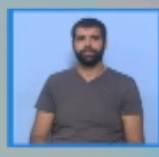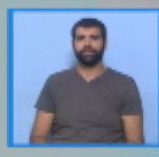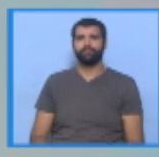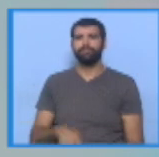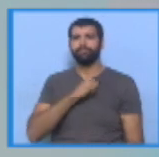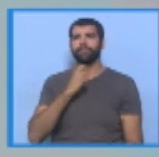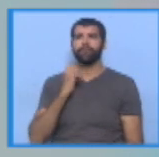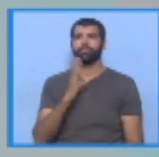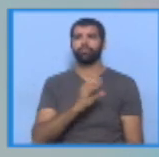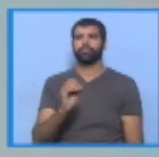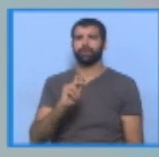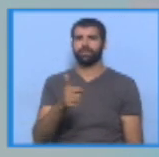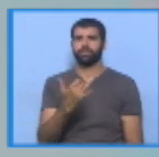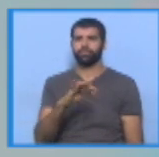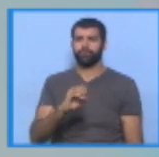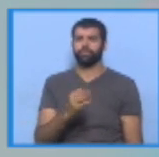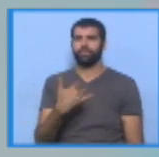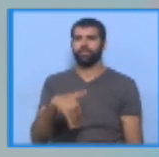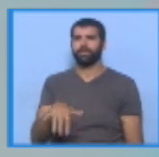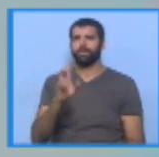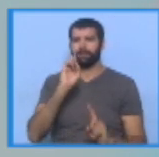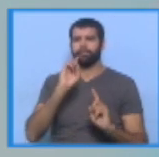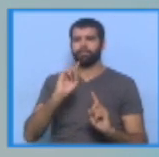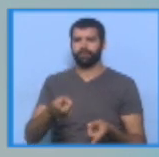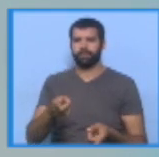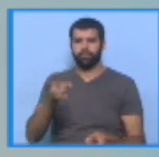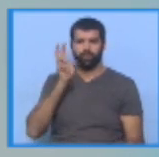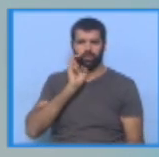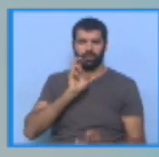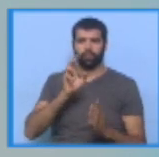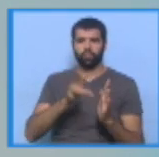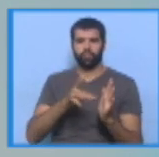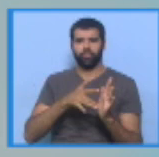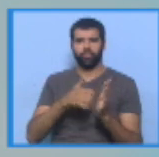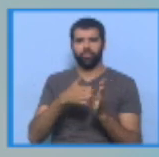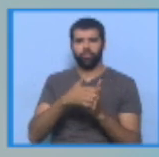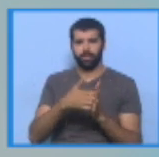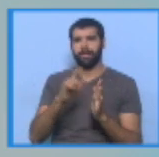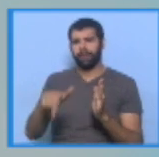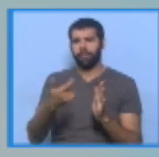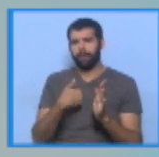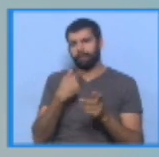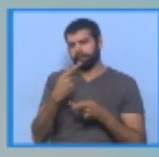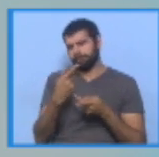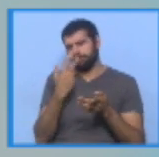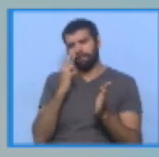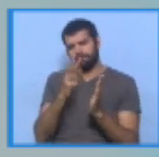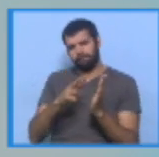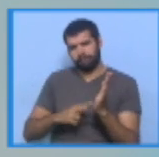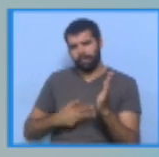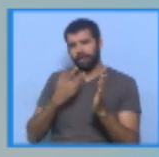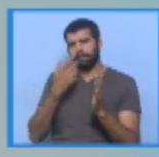Padre João António, vamos começar por escutar o Evangelho e depois analisar um bocadinho esta proposta bíblica.